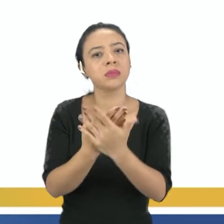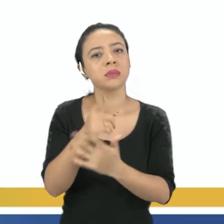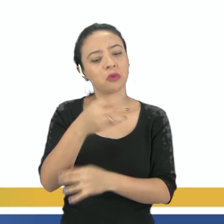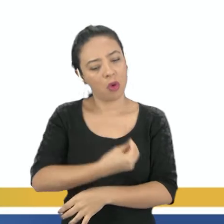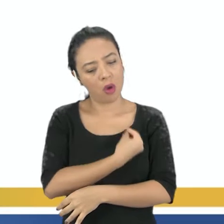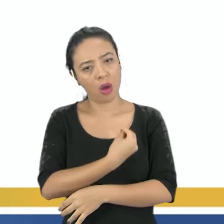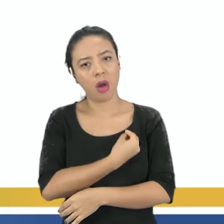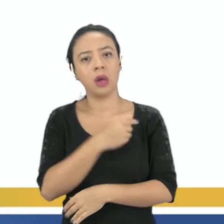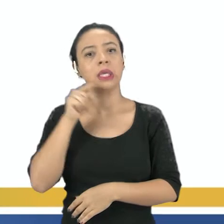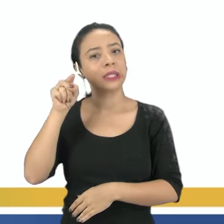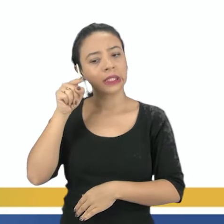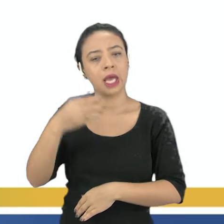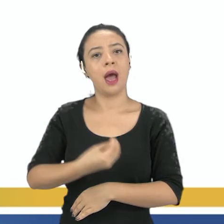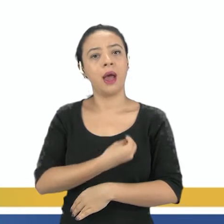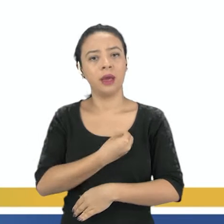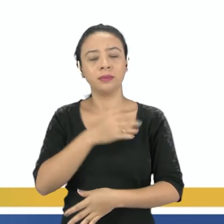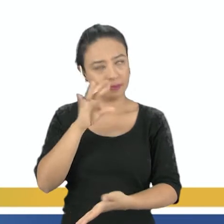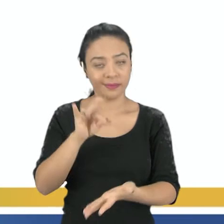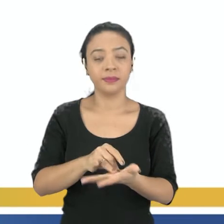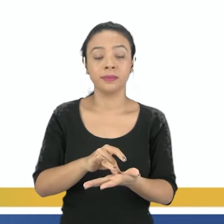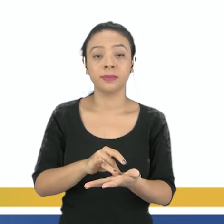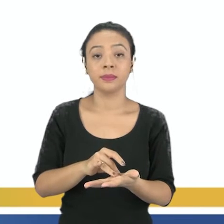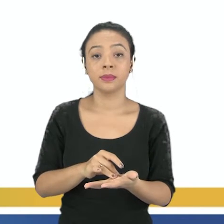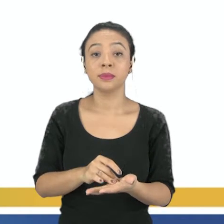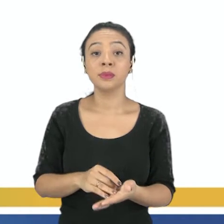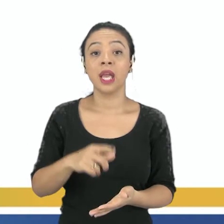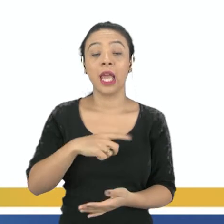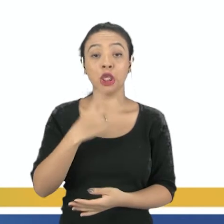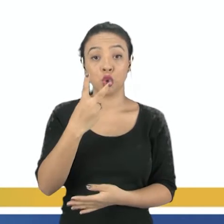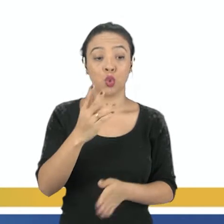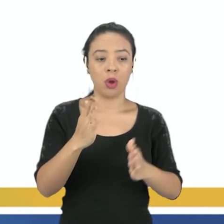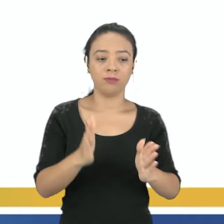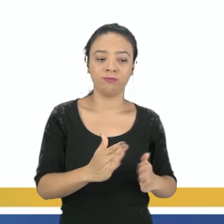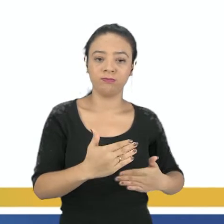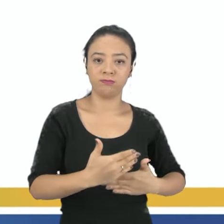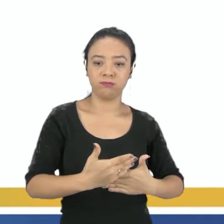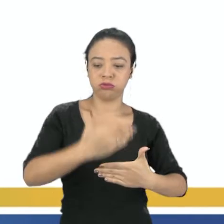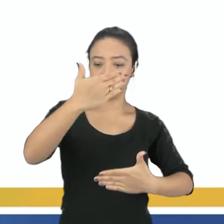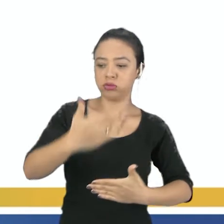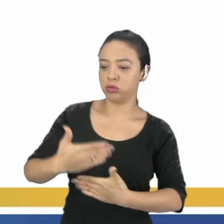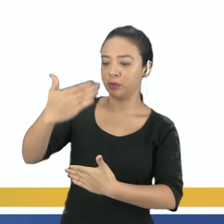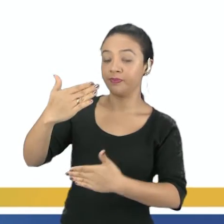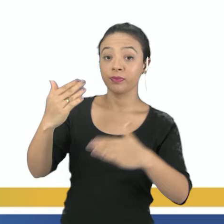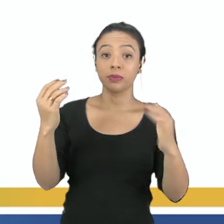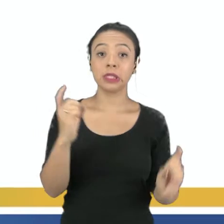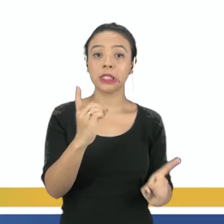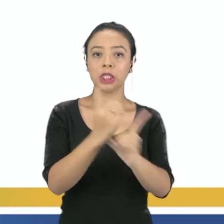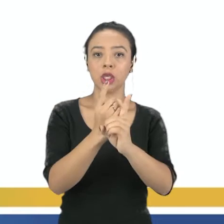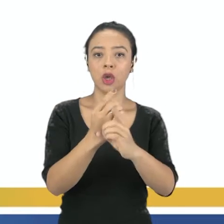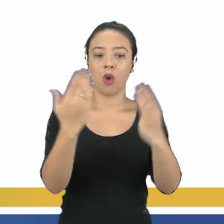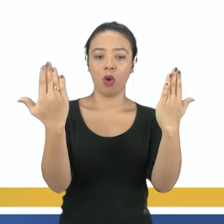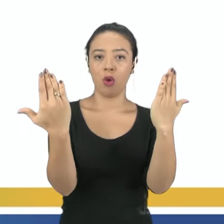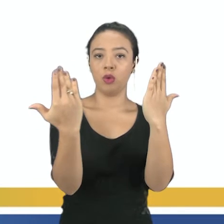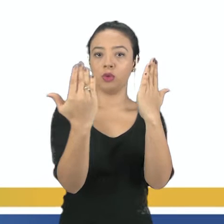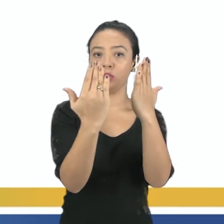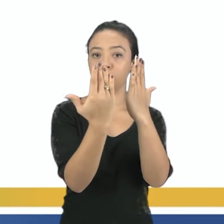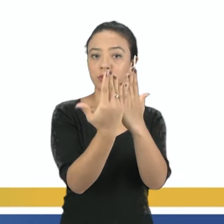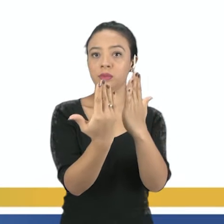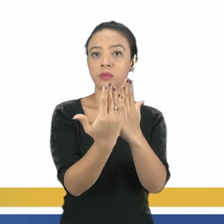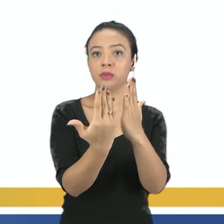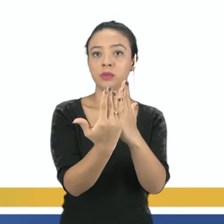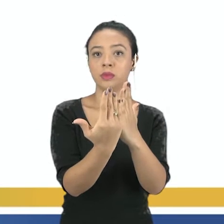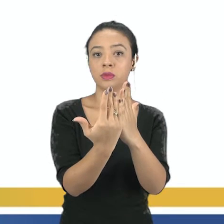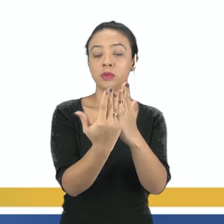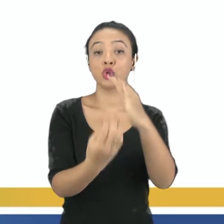você estiver na aula presencial o lugar em que duas paredes se encontram né o encontro entre essas duas paredes